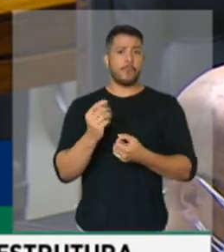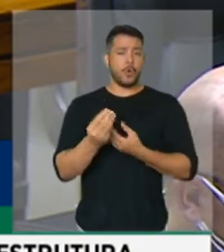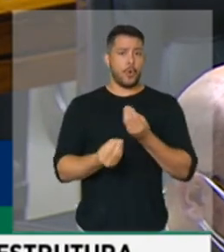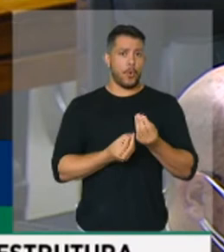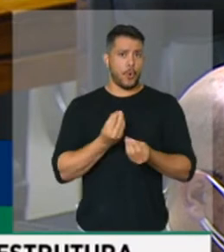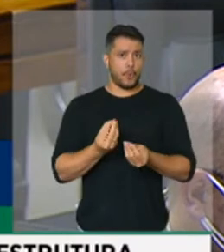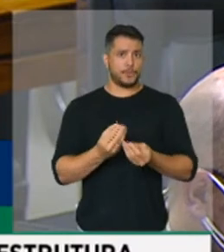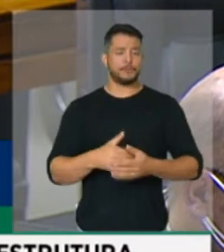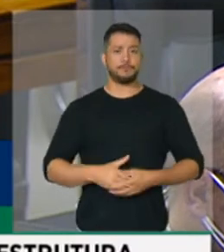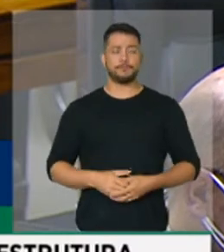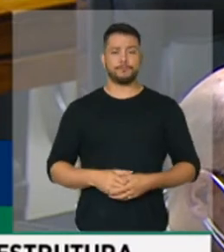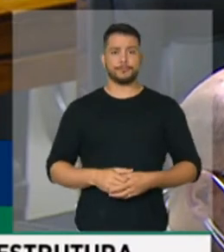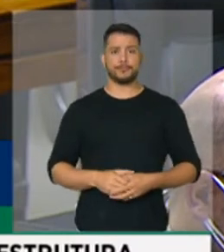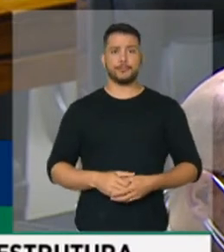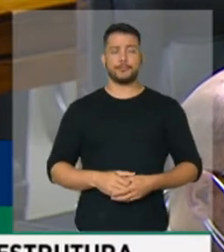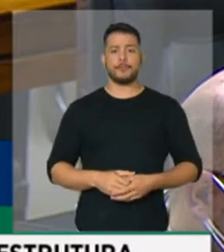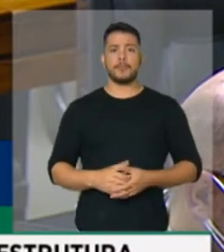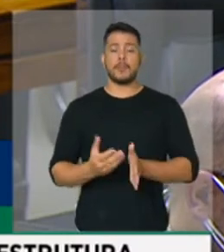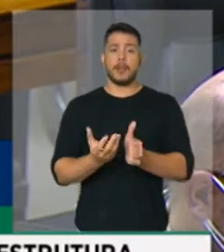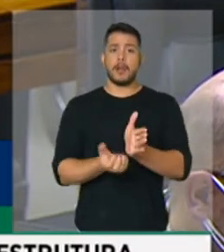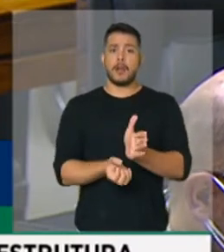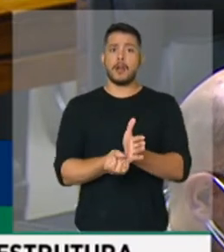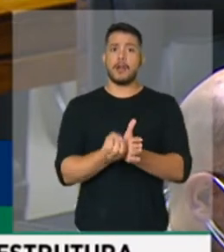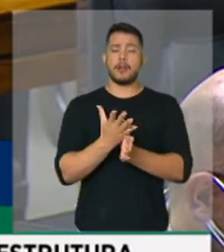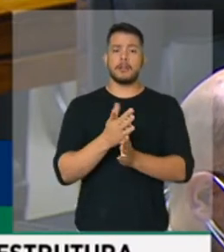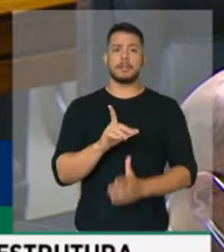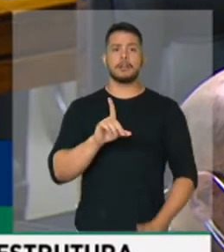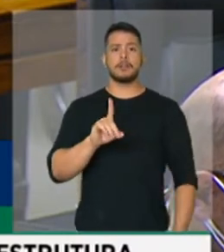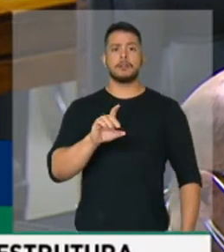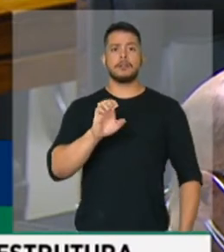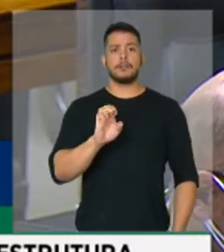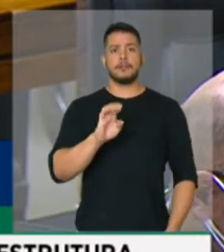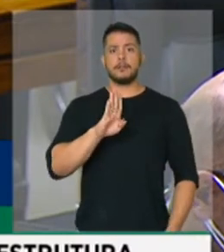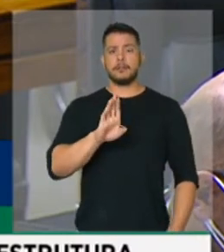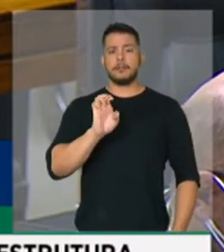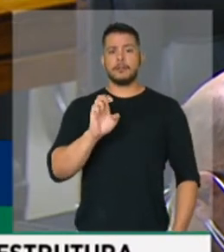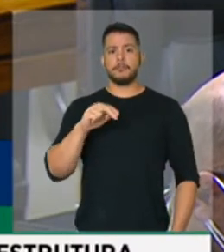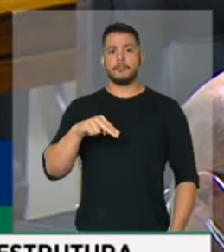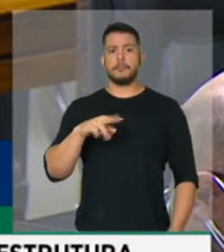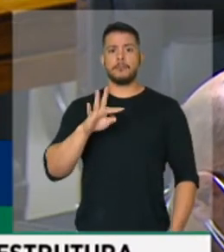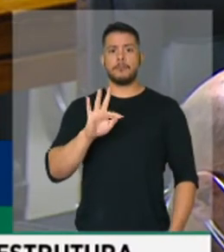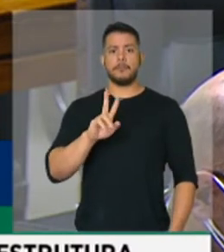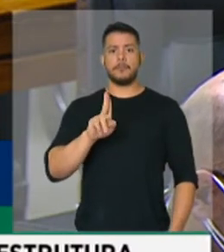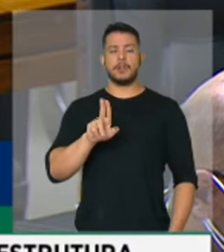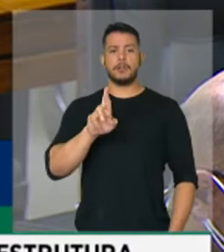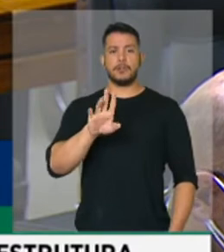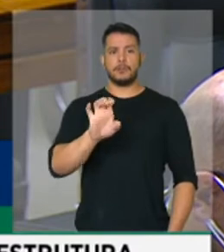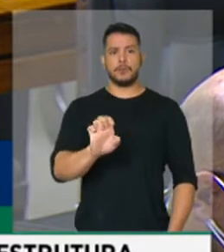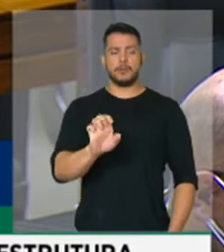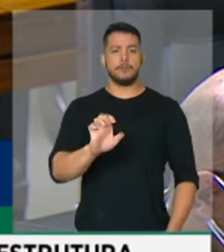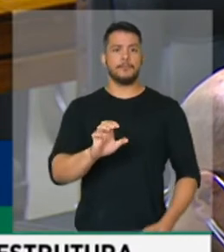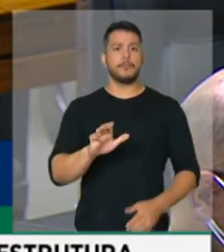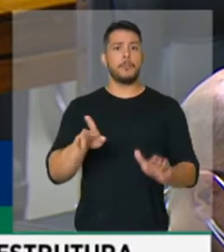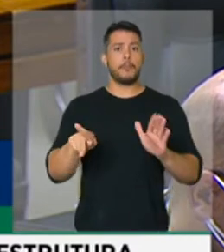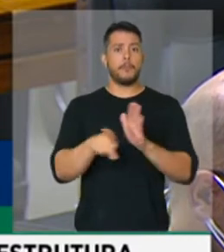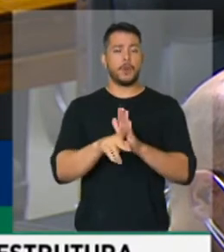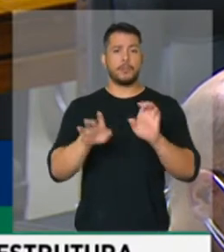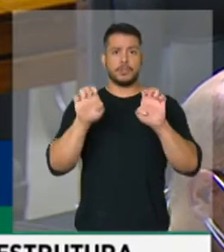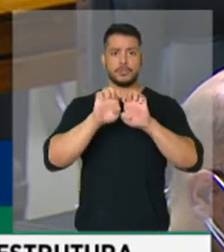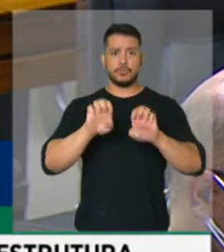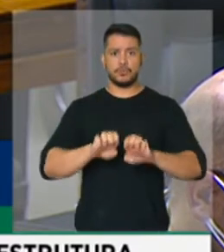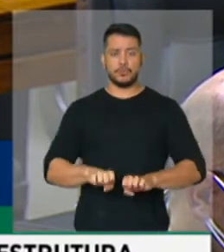hoje é exatamente criando essa debênture de infraestrutura. Com ela, nós vamos poder